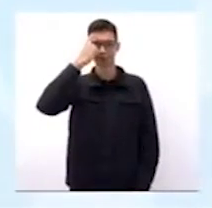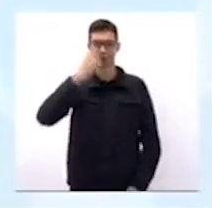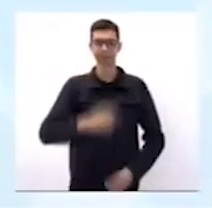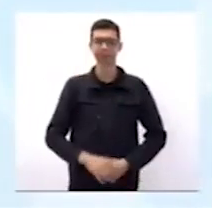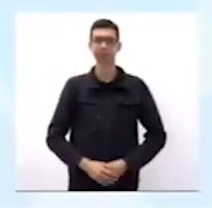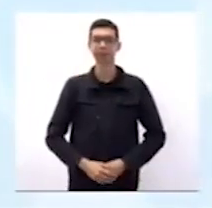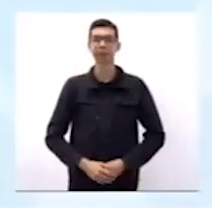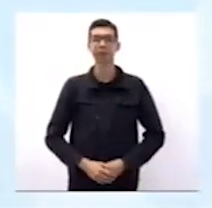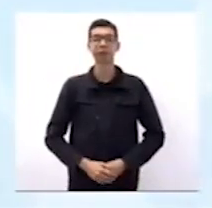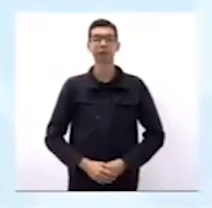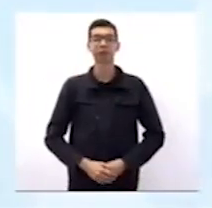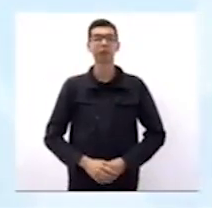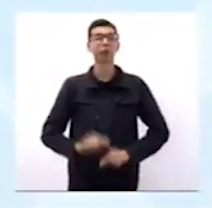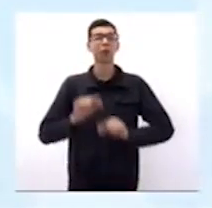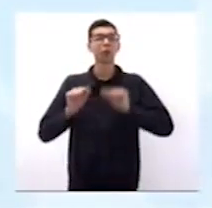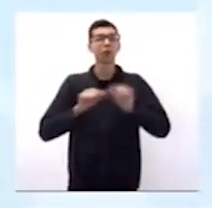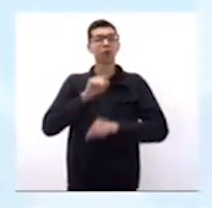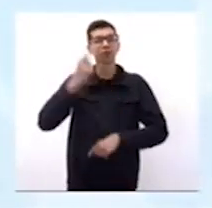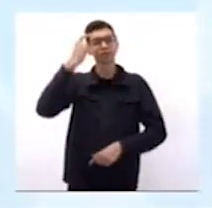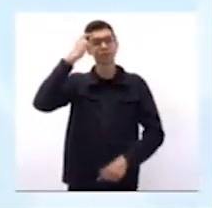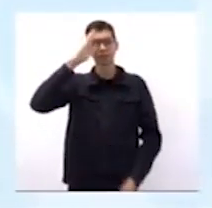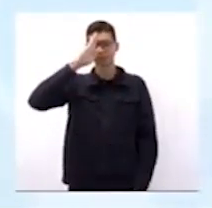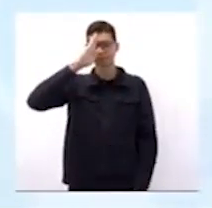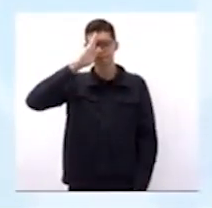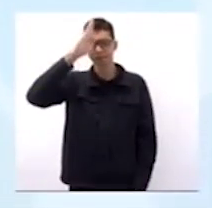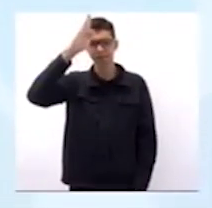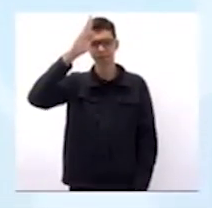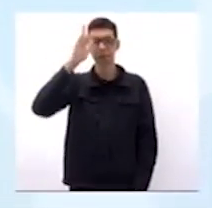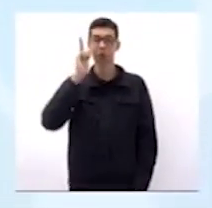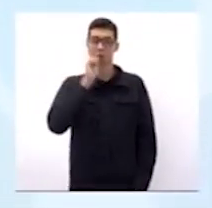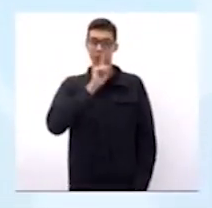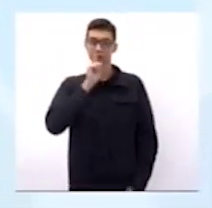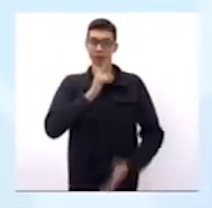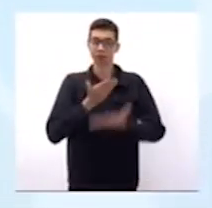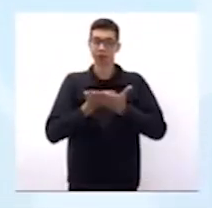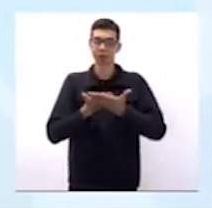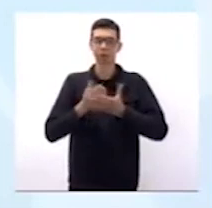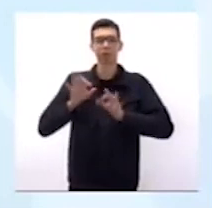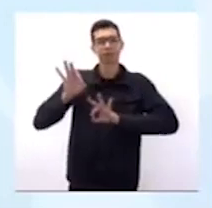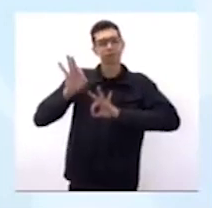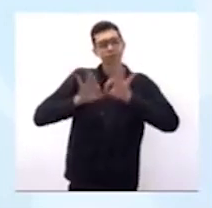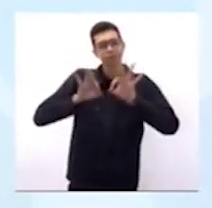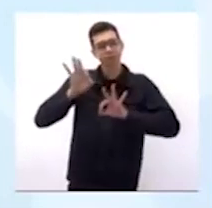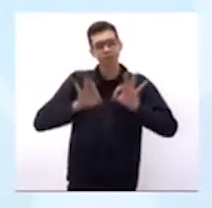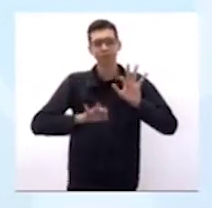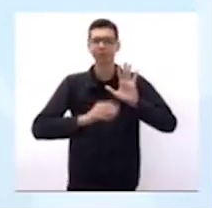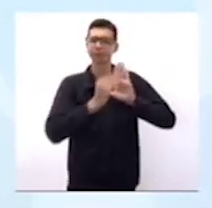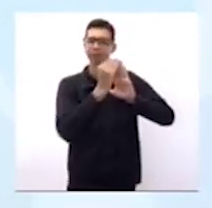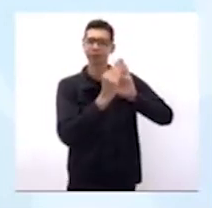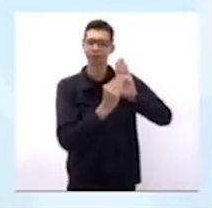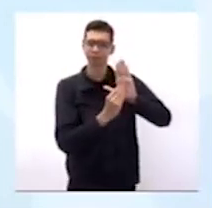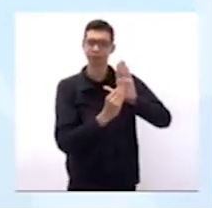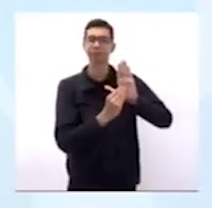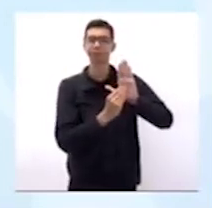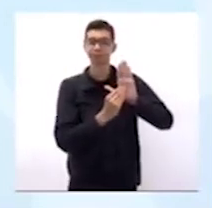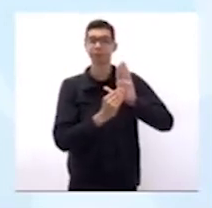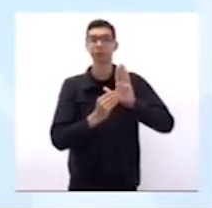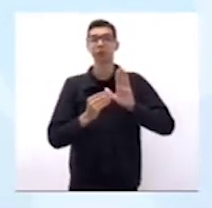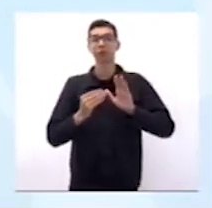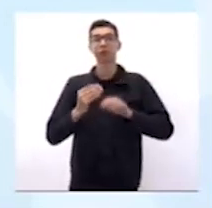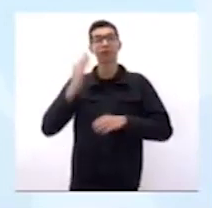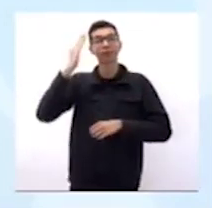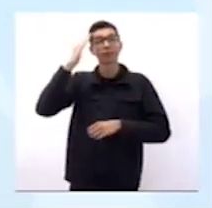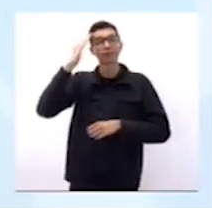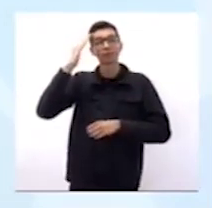você considera primordiais para planejar uma aula ressignificando os espaços de aprendizagem?